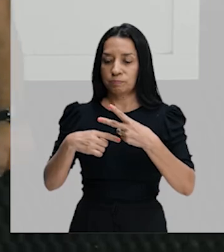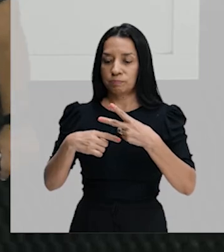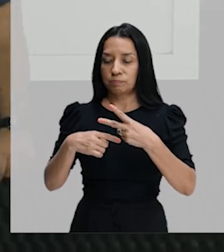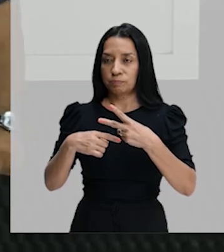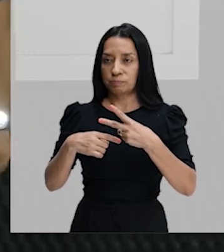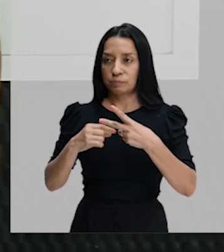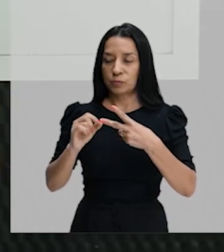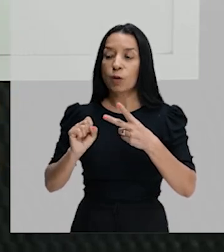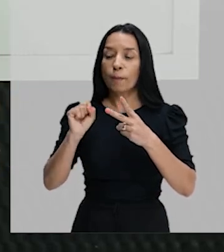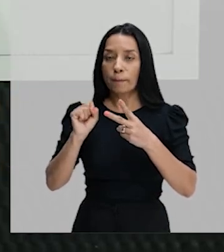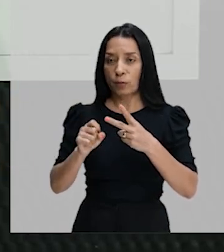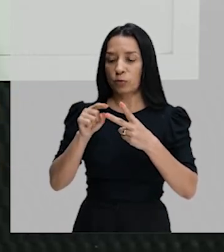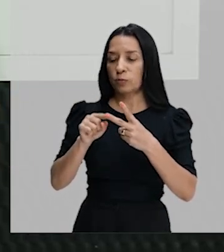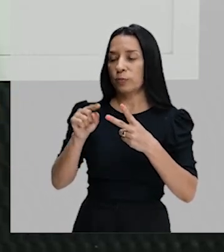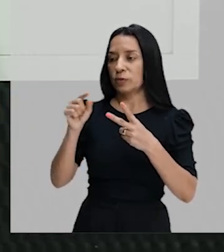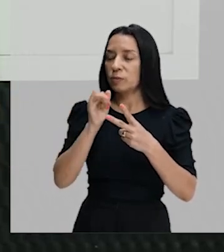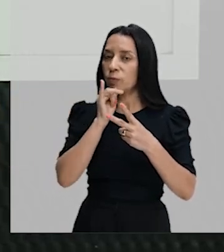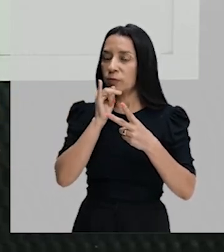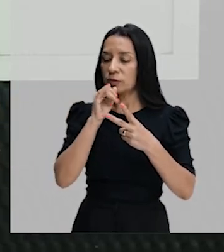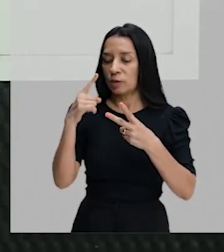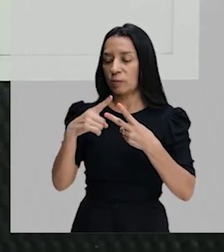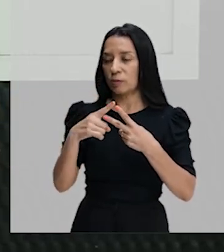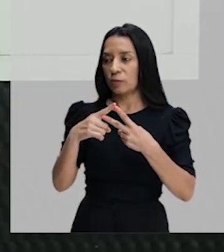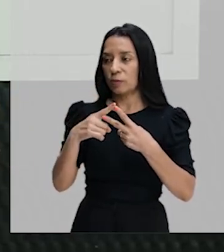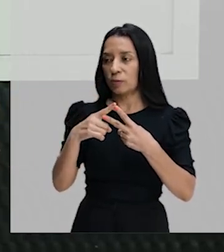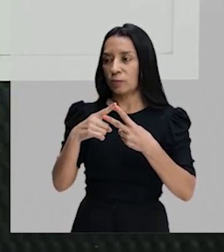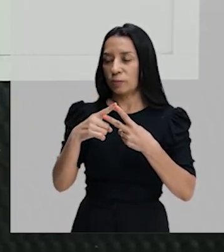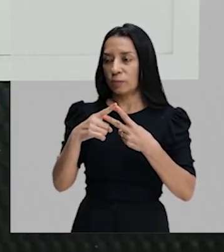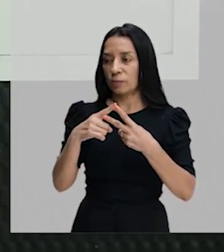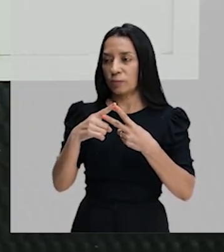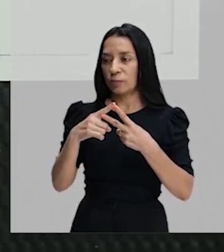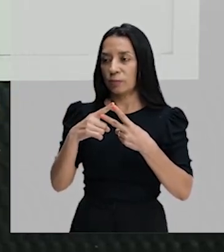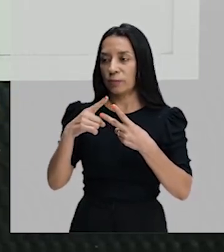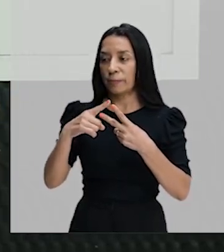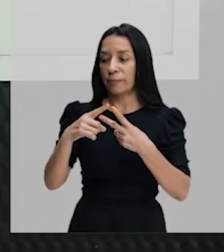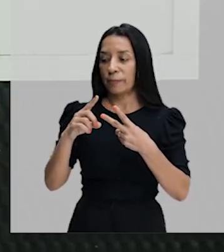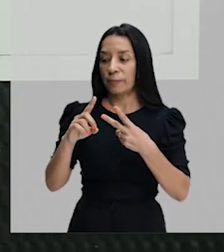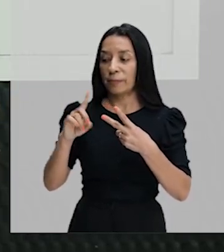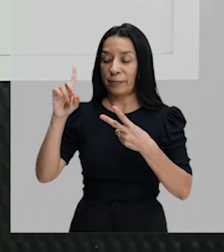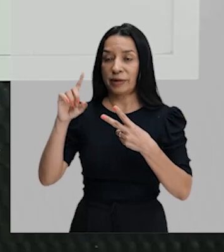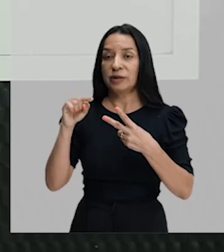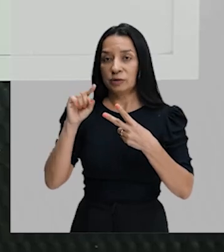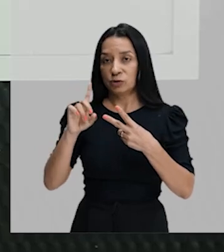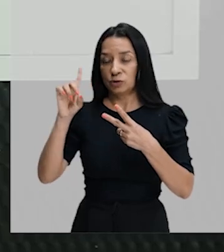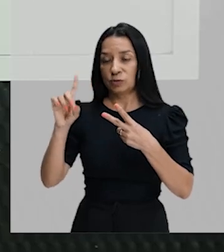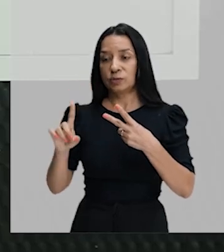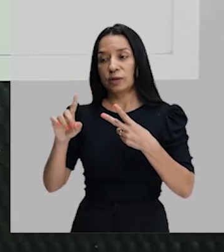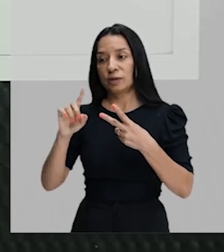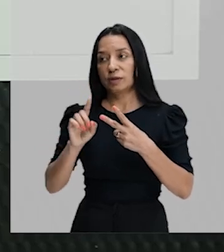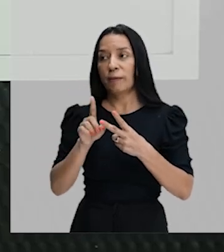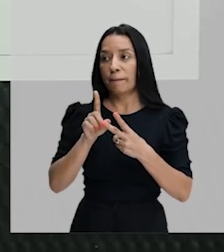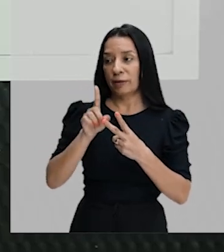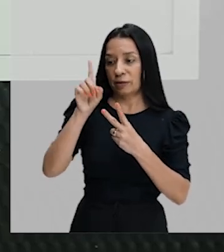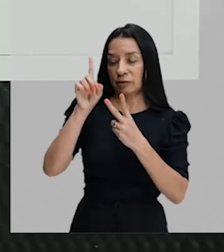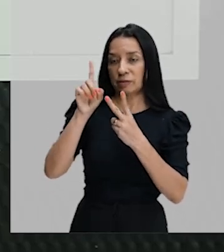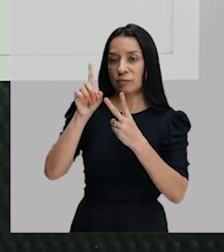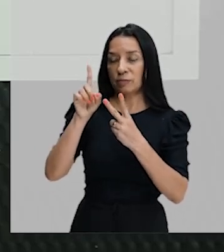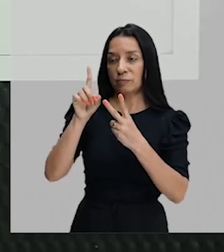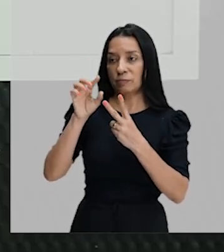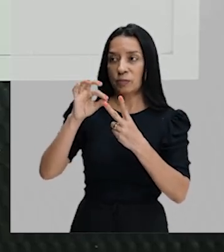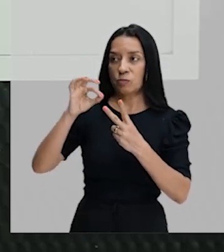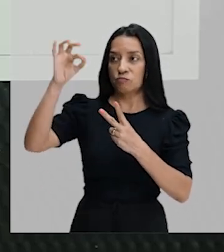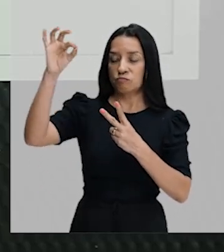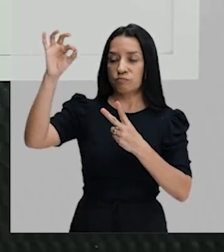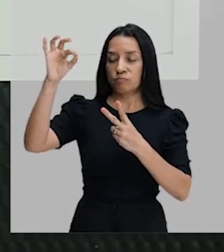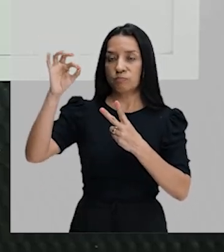Certo? Ou ele pode apontar para a direita e para cima ao mesmo tempo. Então, nós temos ele na diagonal.